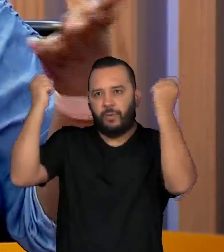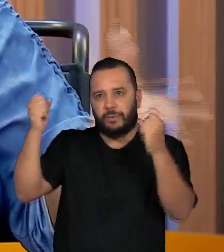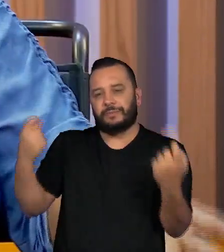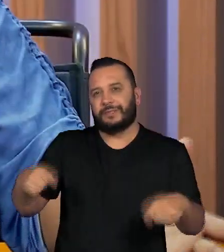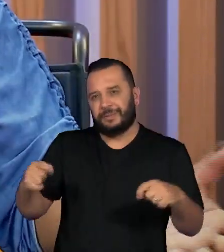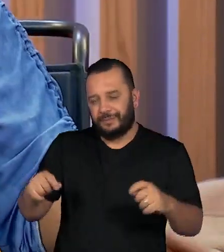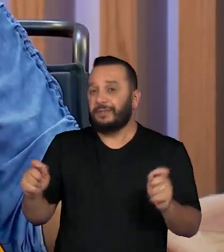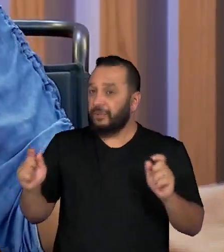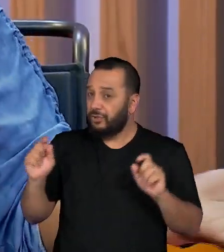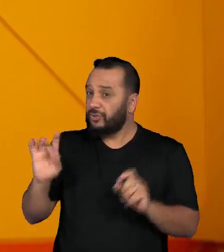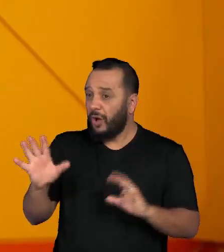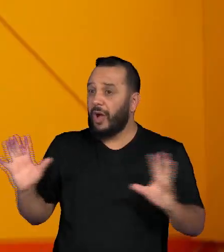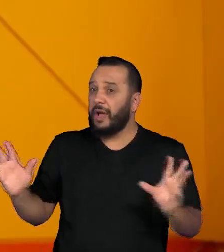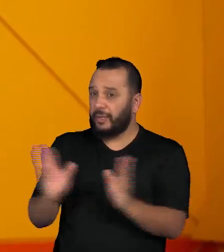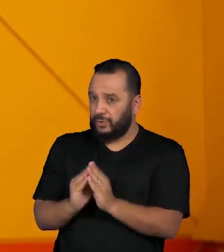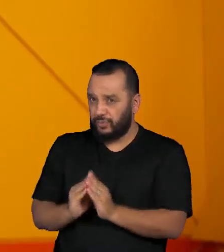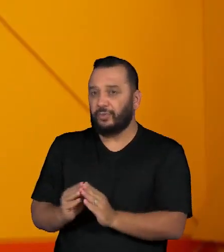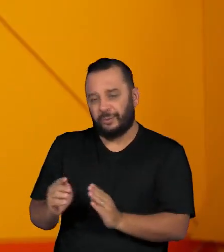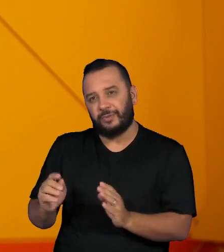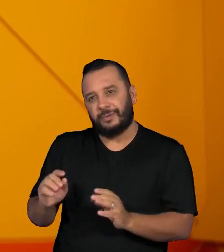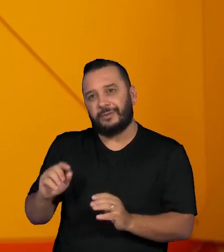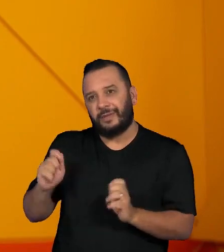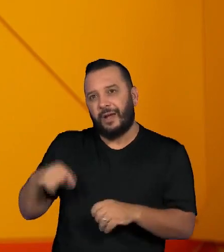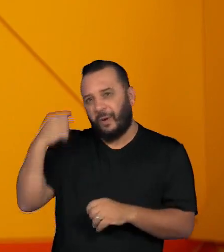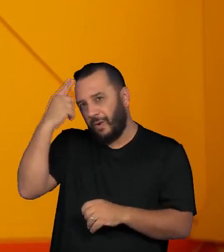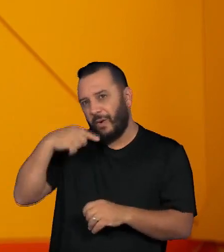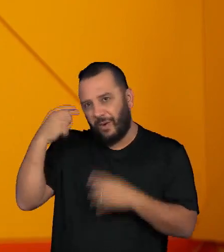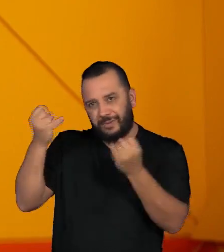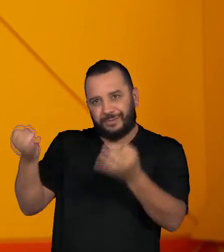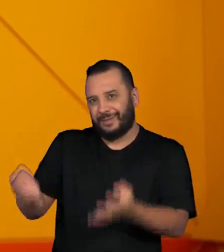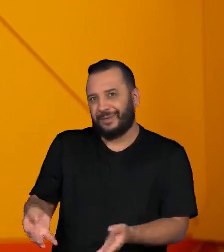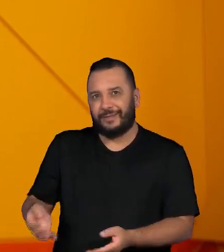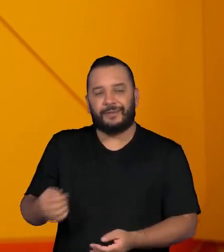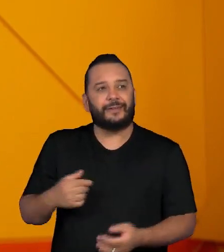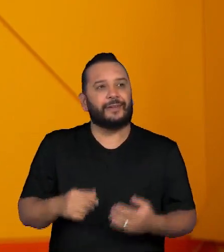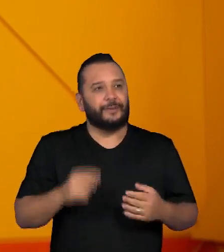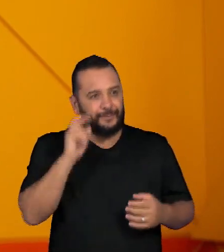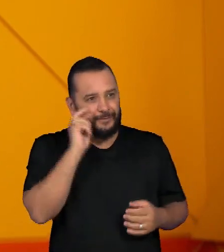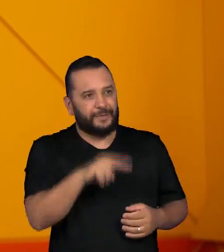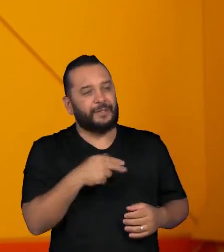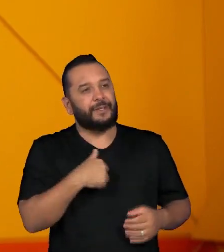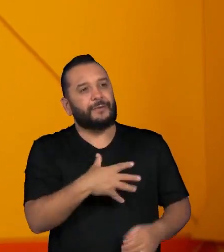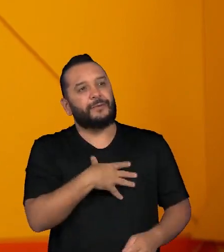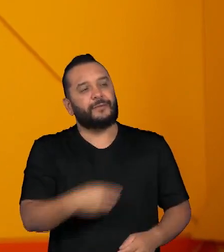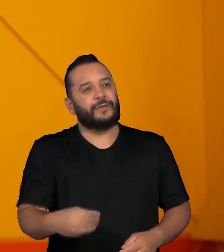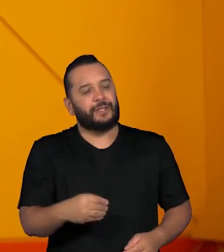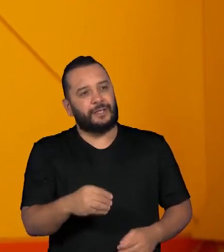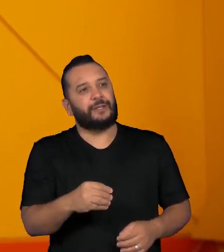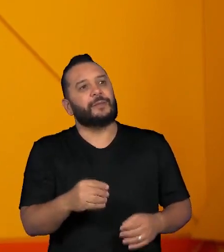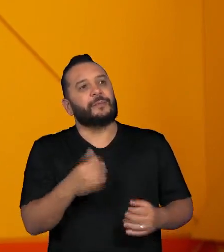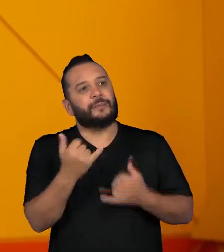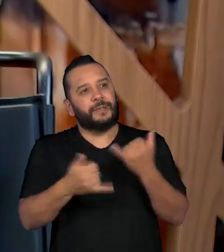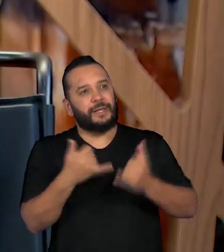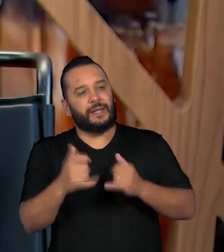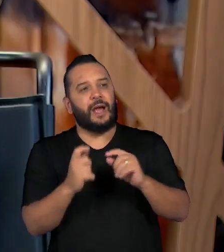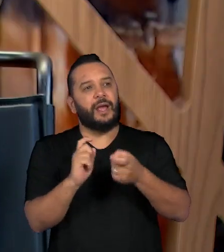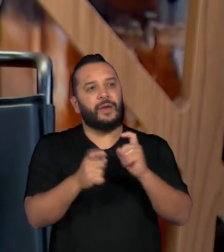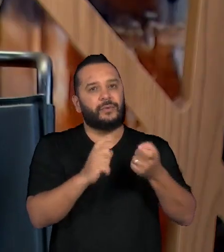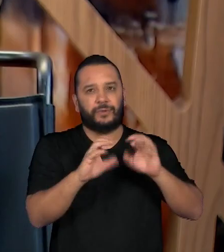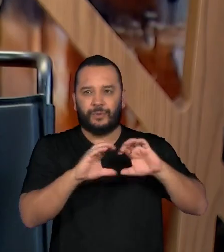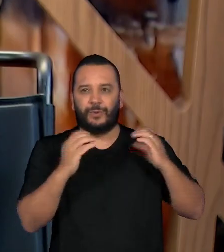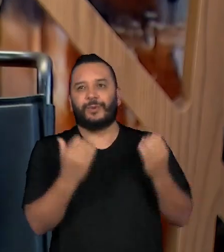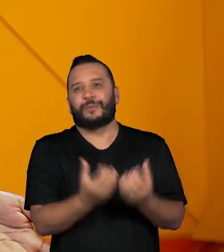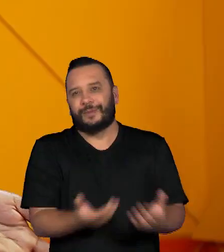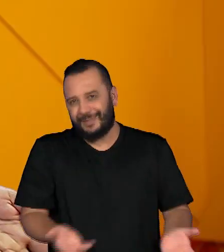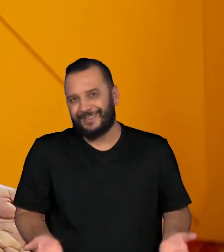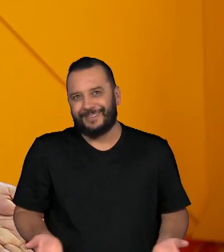ficar horas aqui falando, disso. Não é? Eu achei fantástico que o filho da Josi brinca de reunião do condomínio. Eu não tô querendo ir na reunião de condomínio,